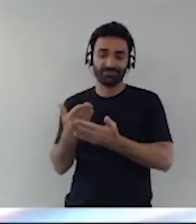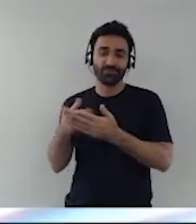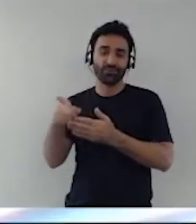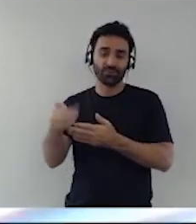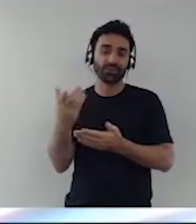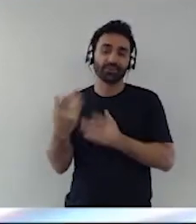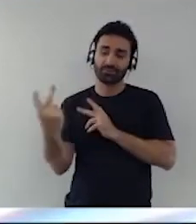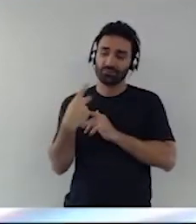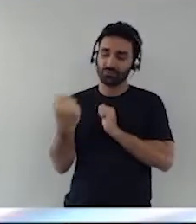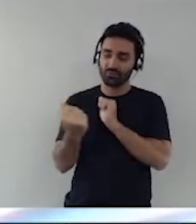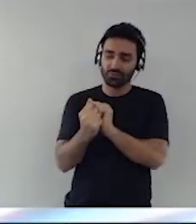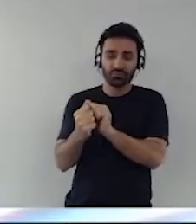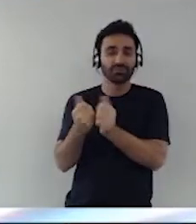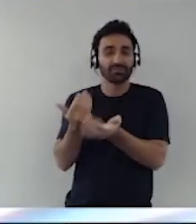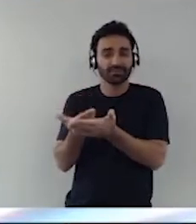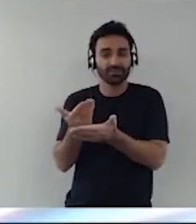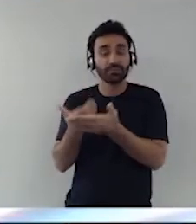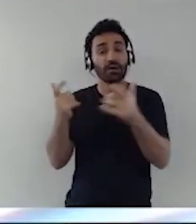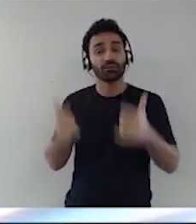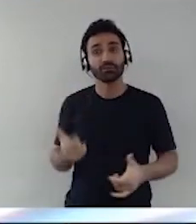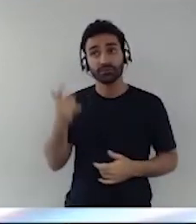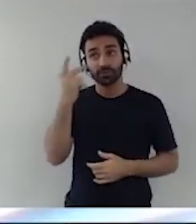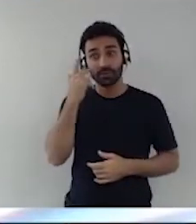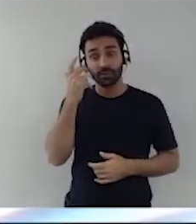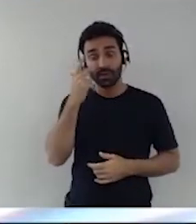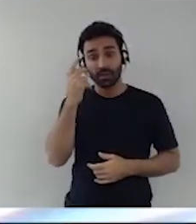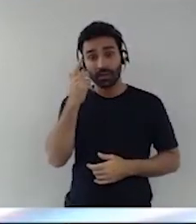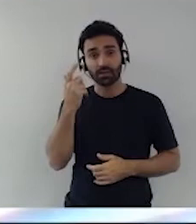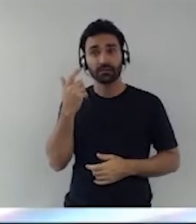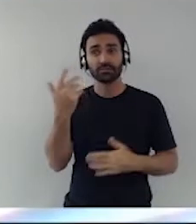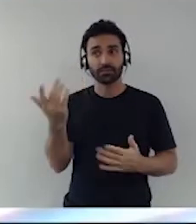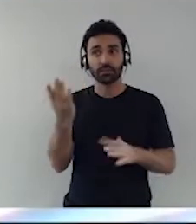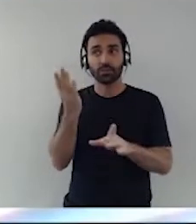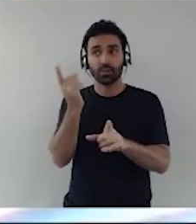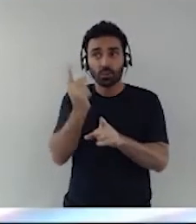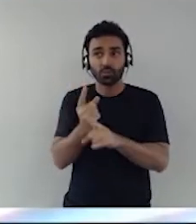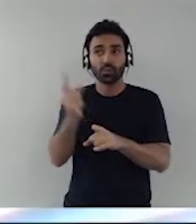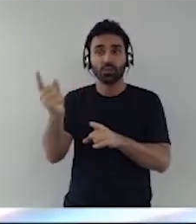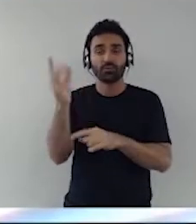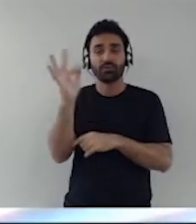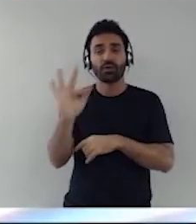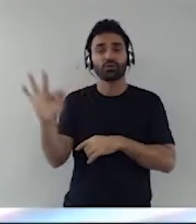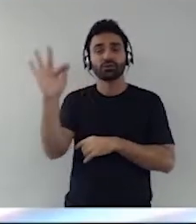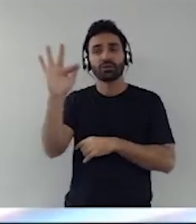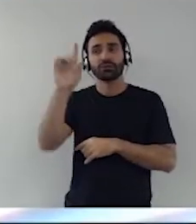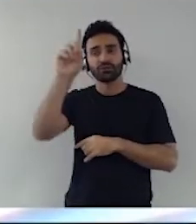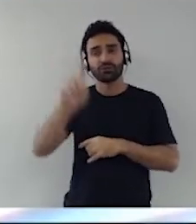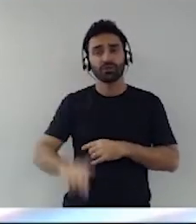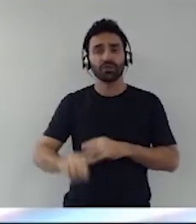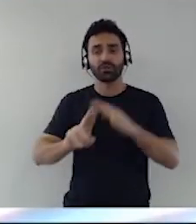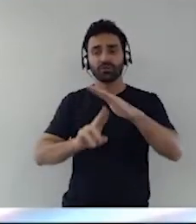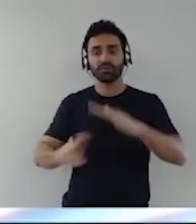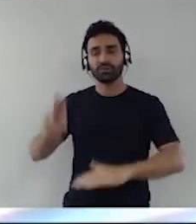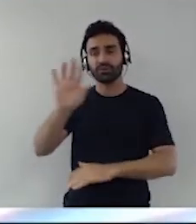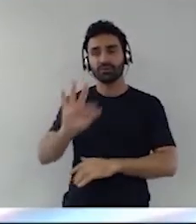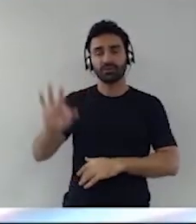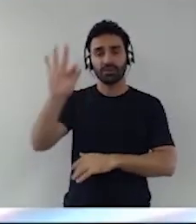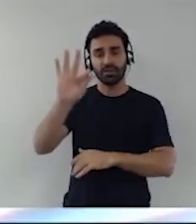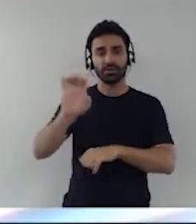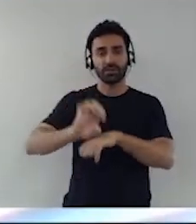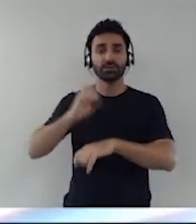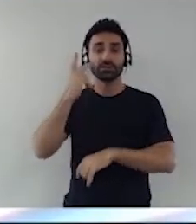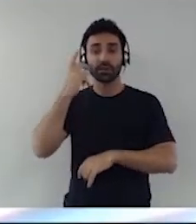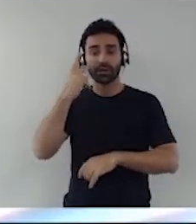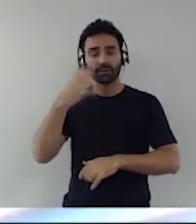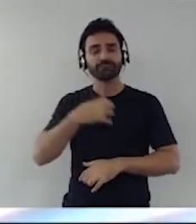Estudamos juntos no Colégio Santo Inácio, em Fortaleza, depois nos reencontramos na Faculdade de Direito da Universidade Federal do Ceará. Satisfação